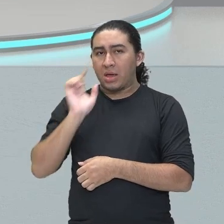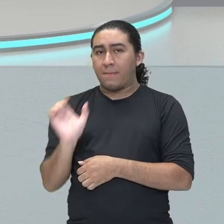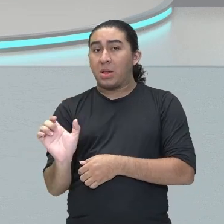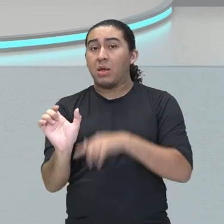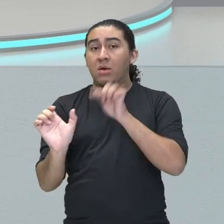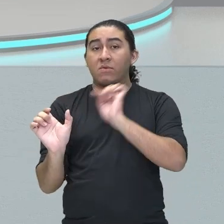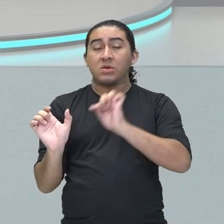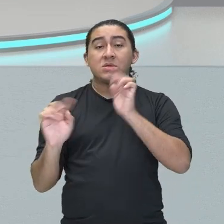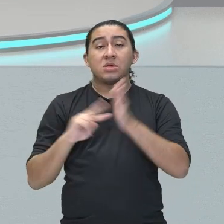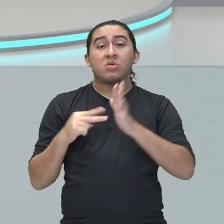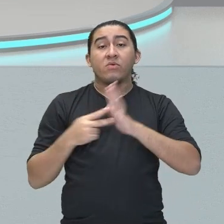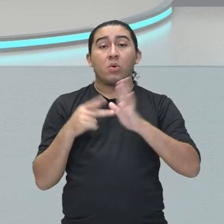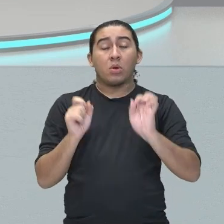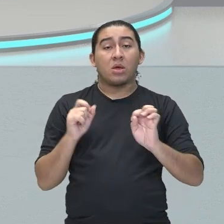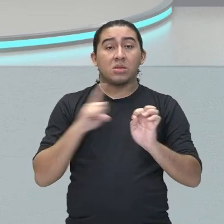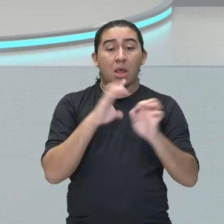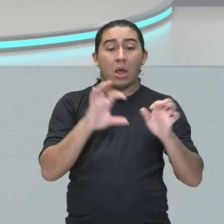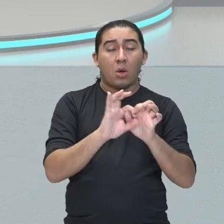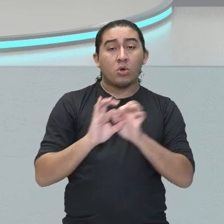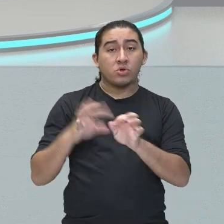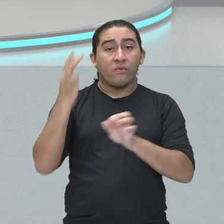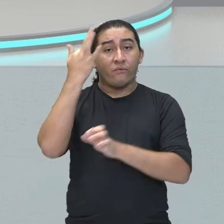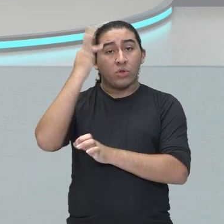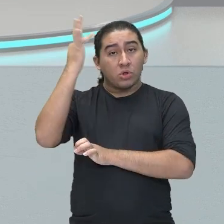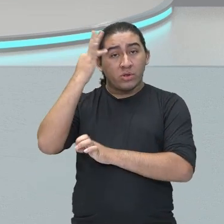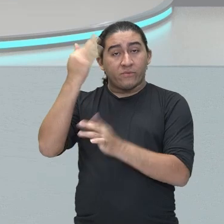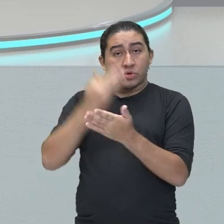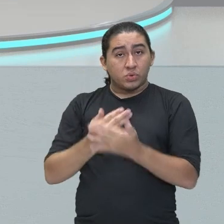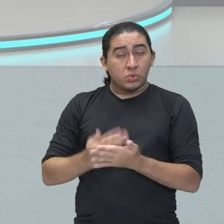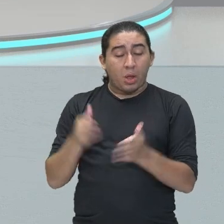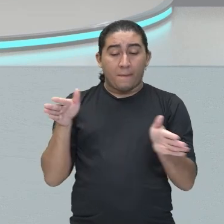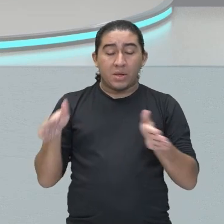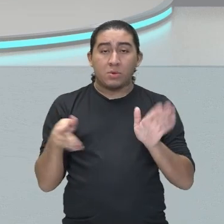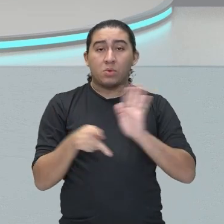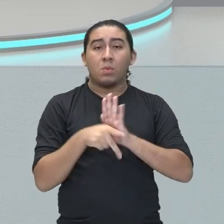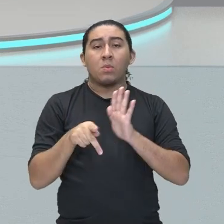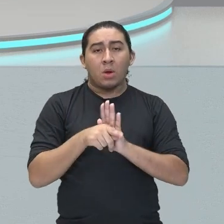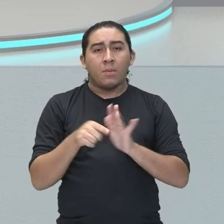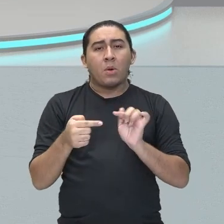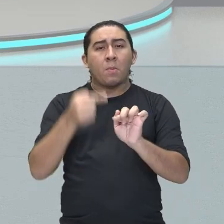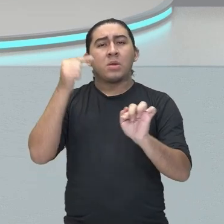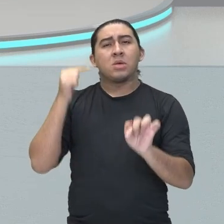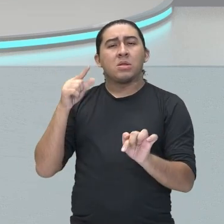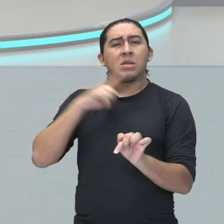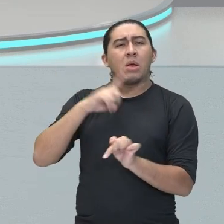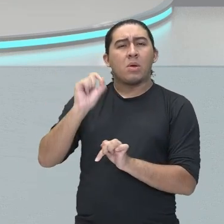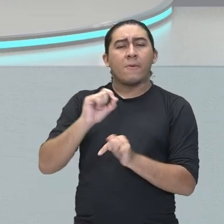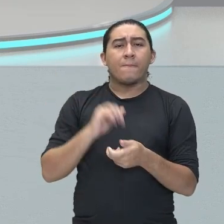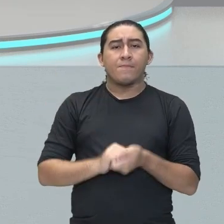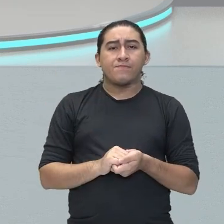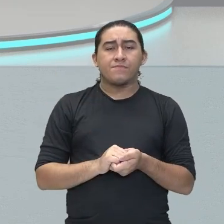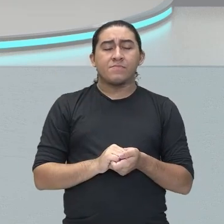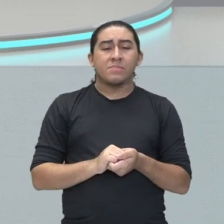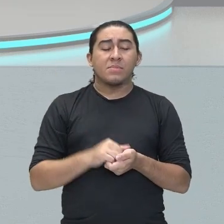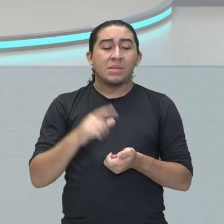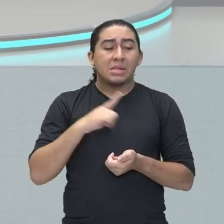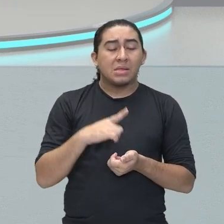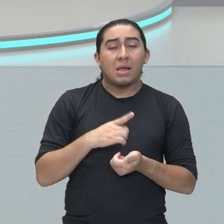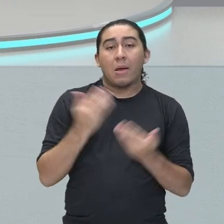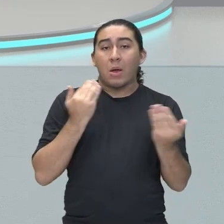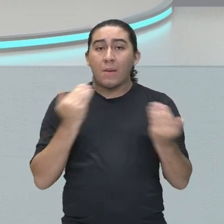que é a corrente filosófica que se estudava, que se debatia a respeito do teocentrismo